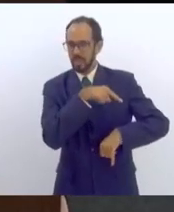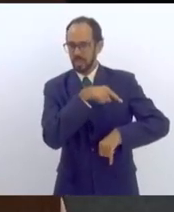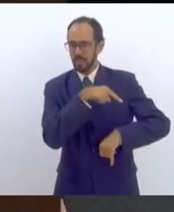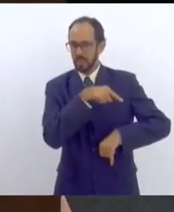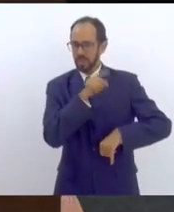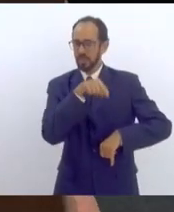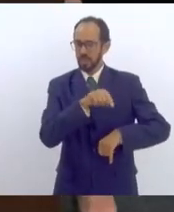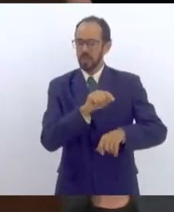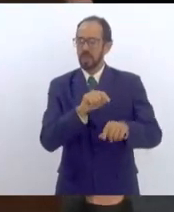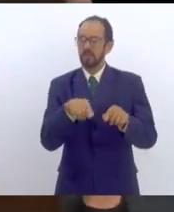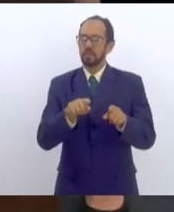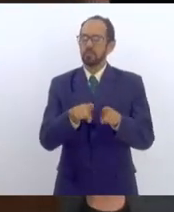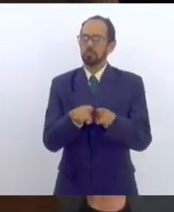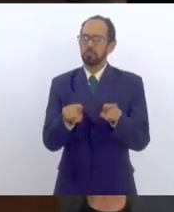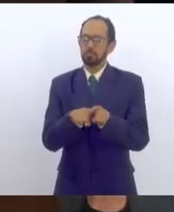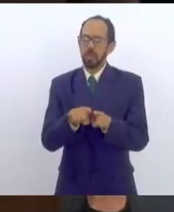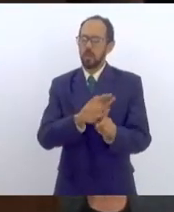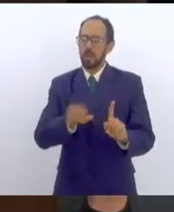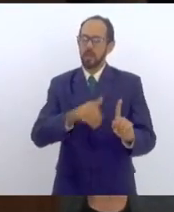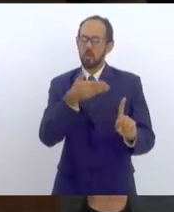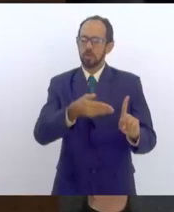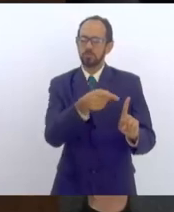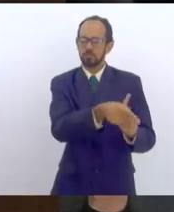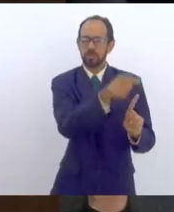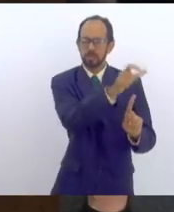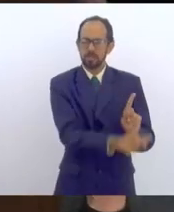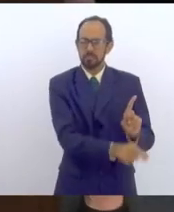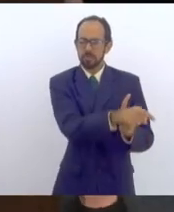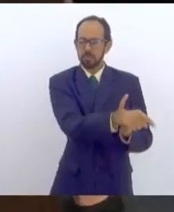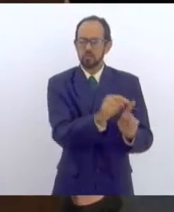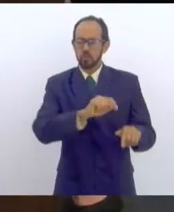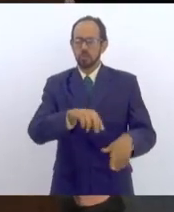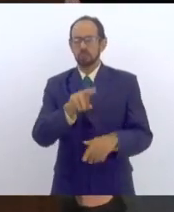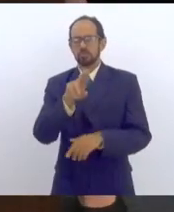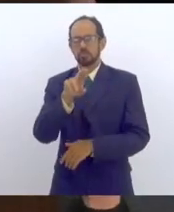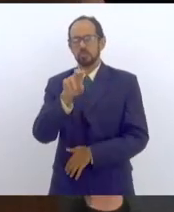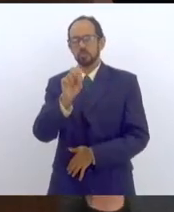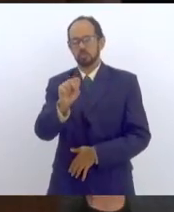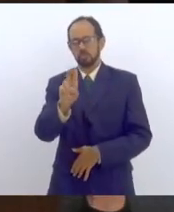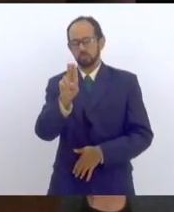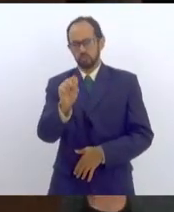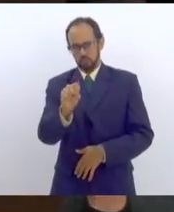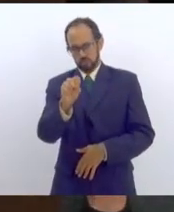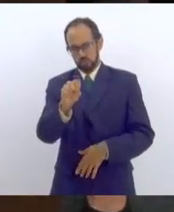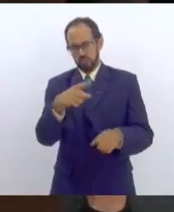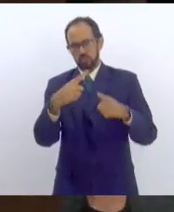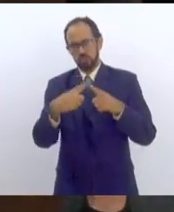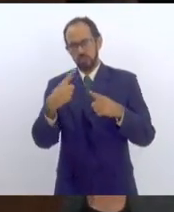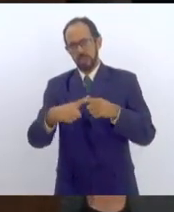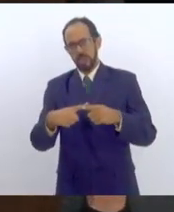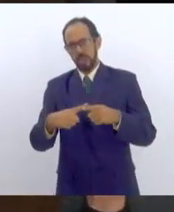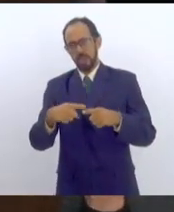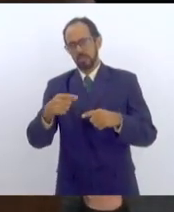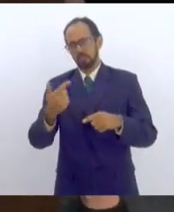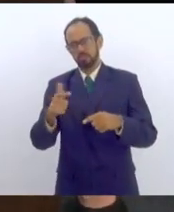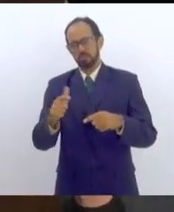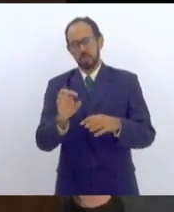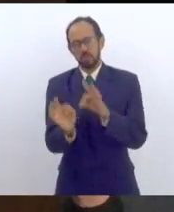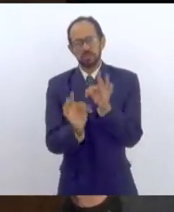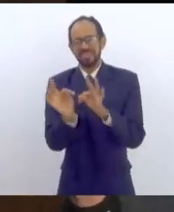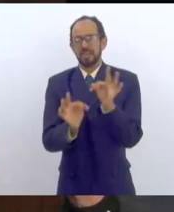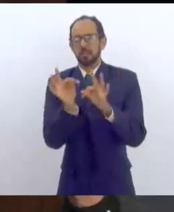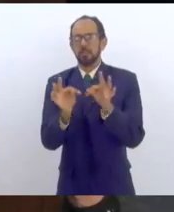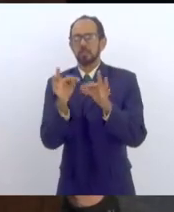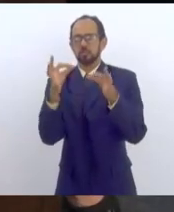reconhecimento da necessidade dessas pessoas pelo SUS, que elas acabam ficando sem um tratamento